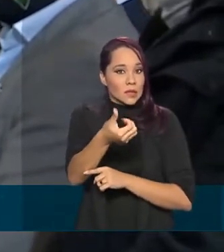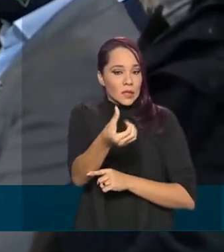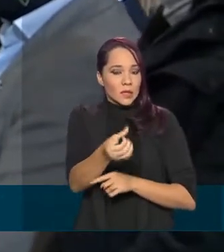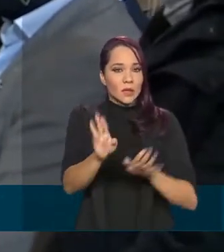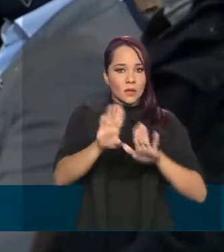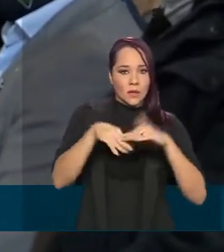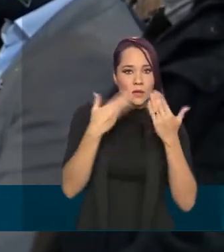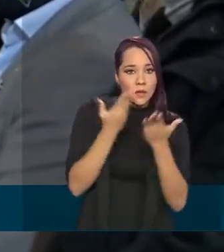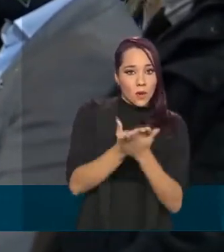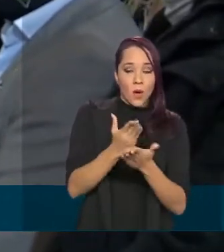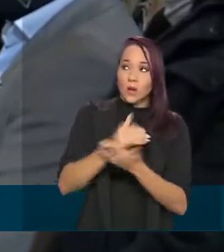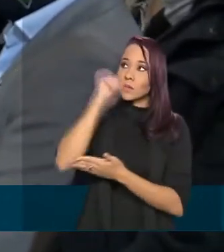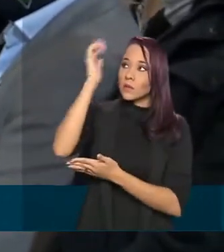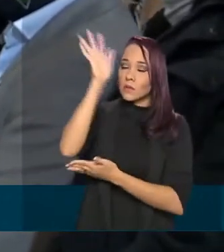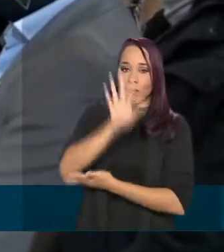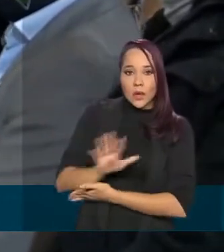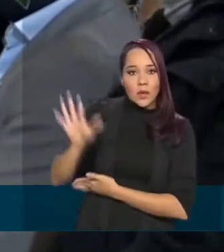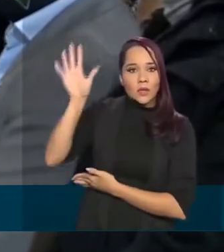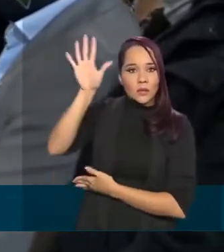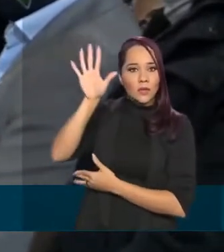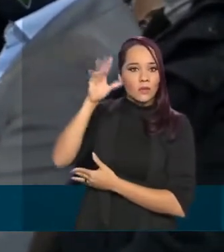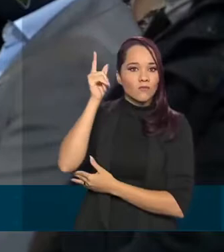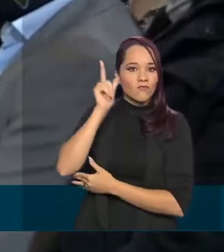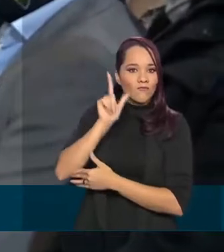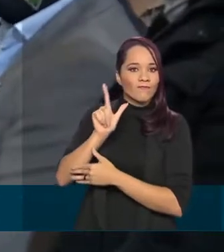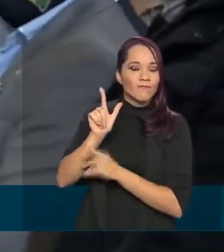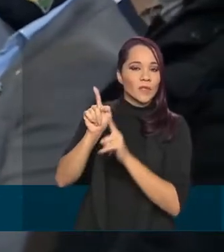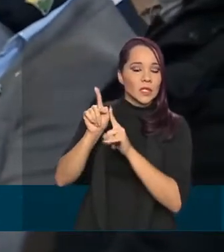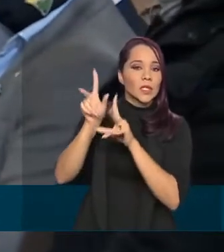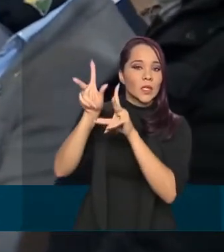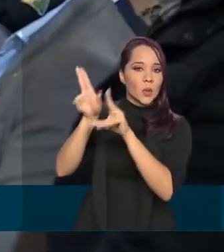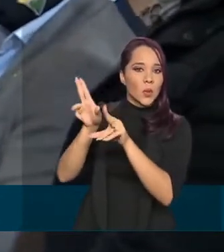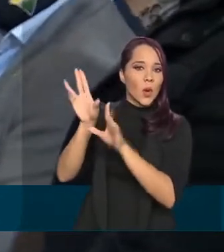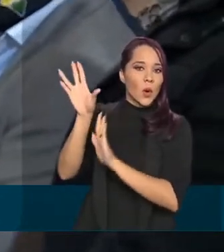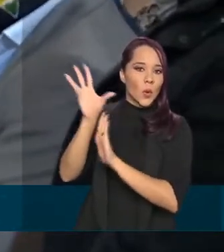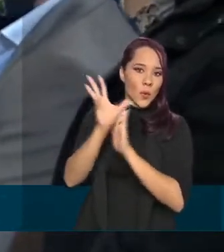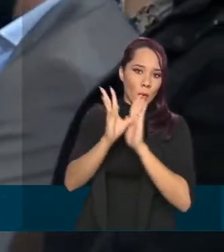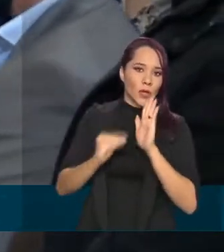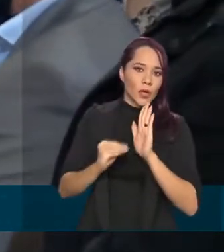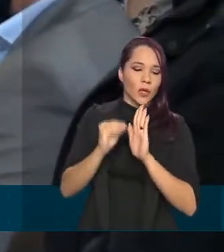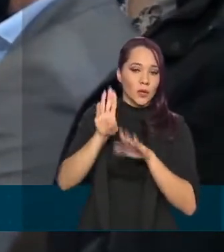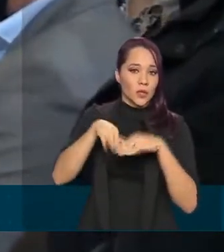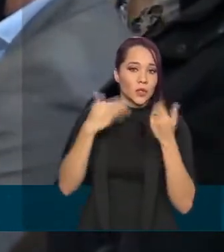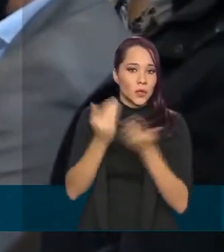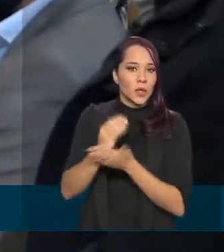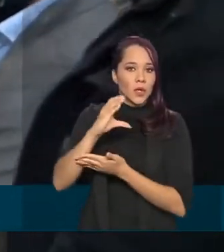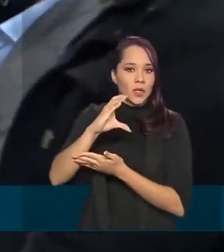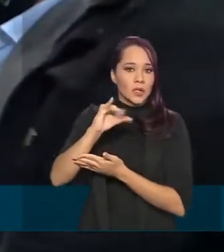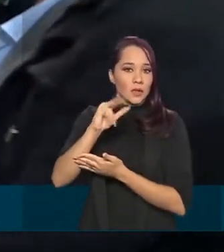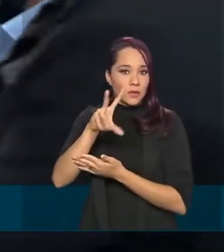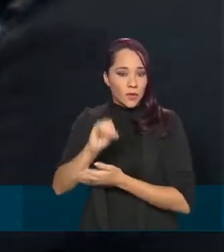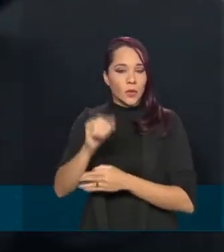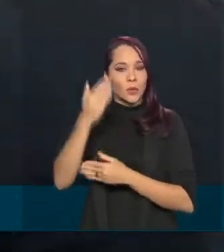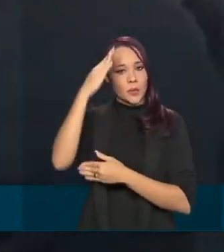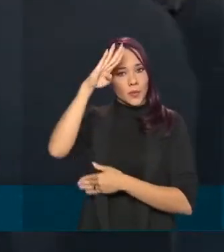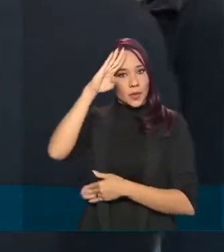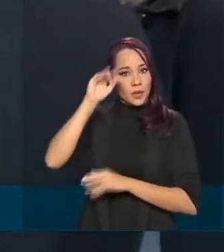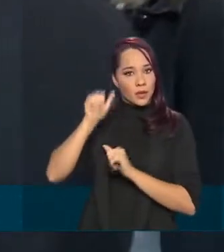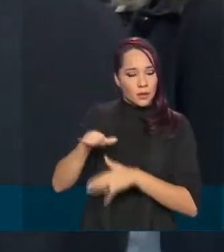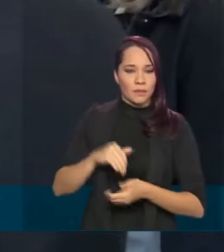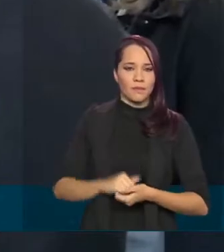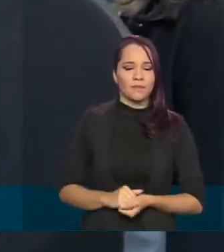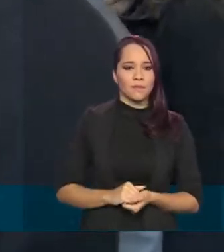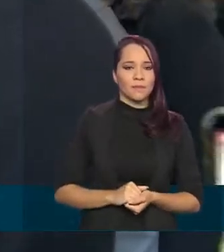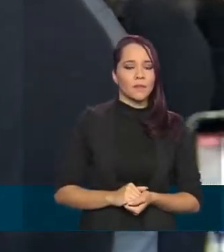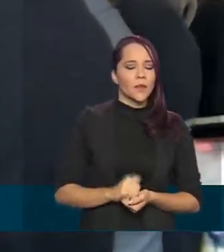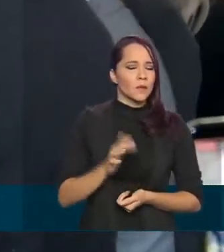216 escolas do país façam adesão a esse modelo de escola cívico-militar. A ideia